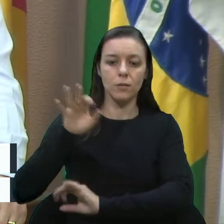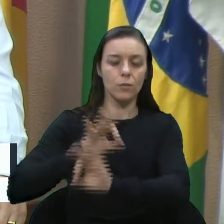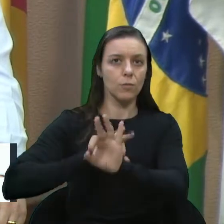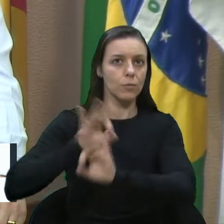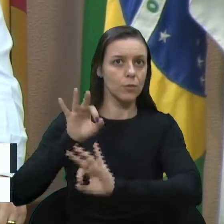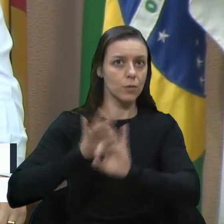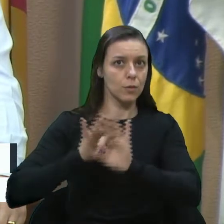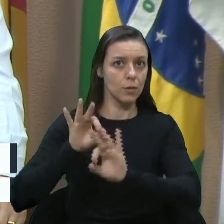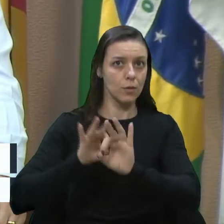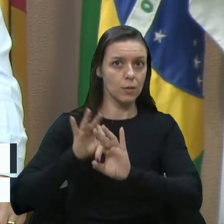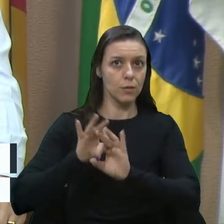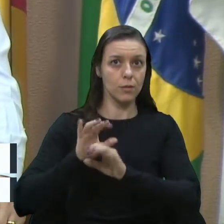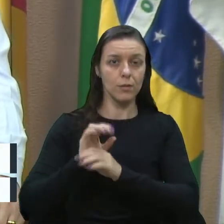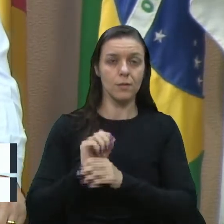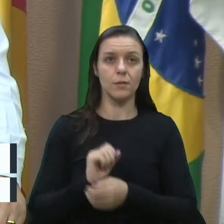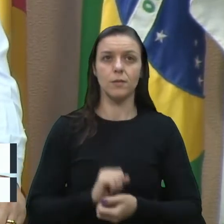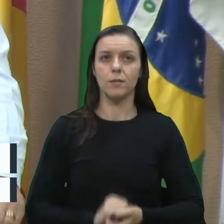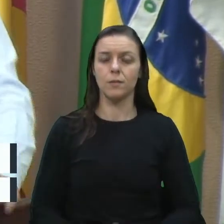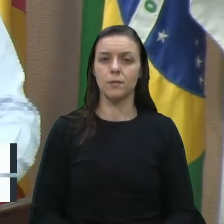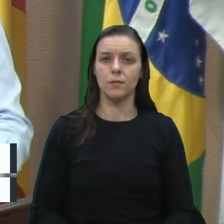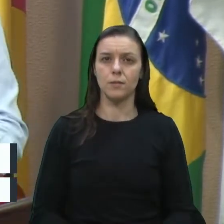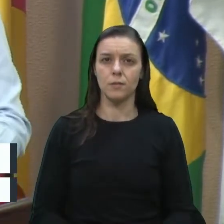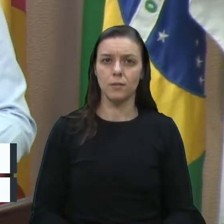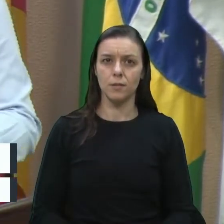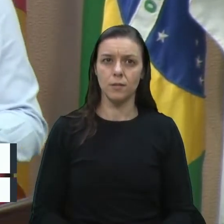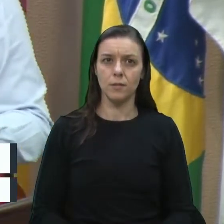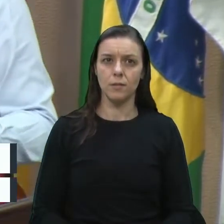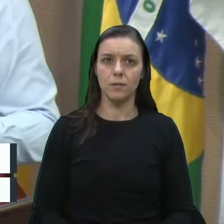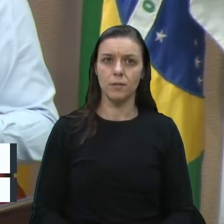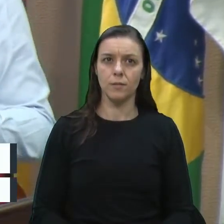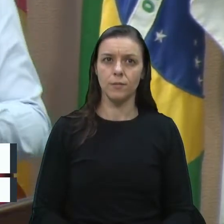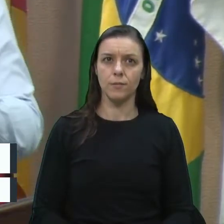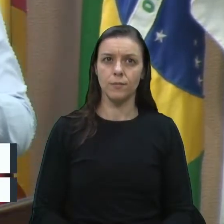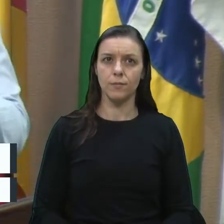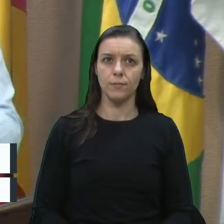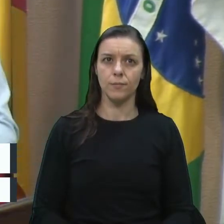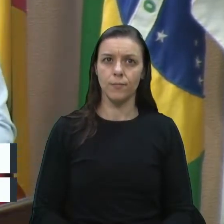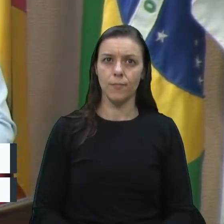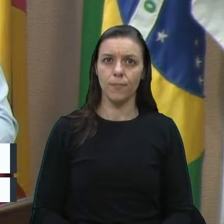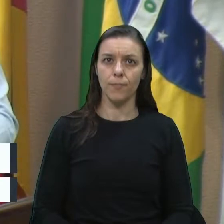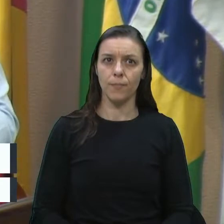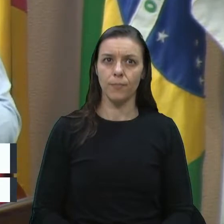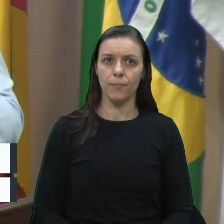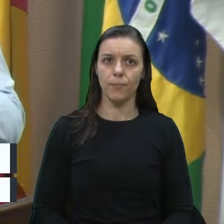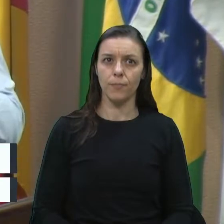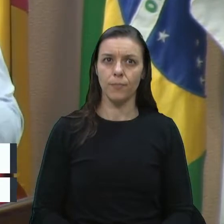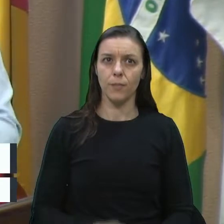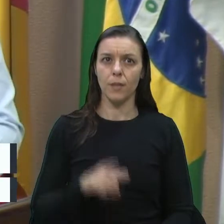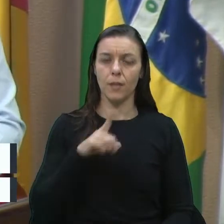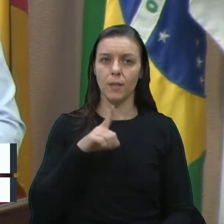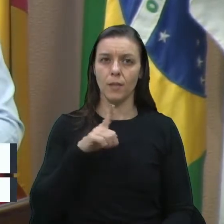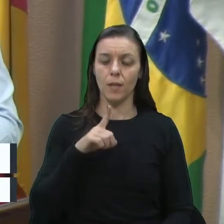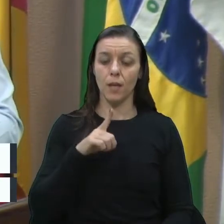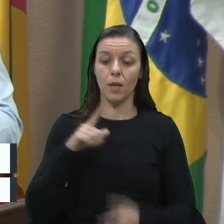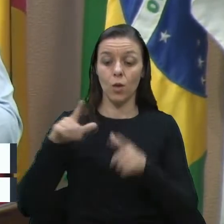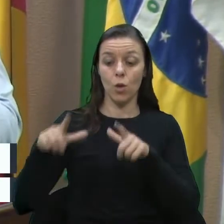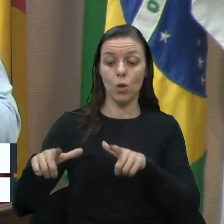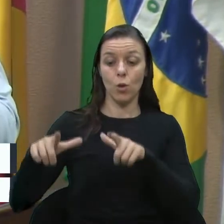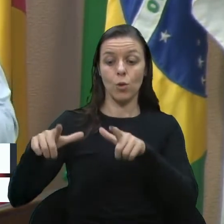projetos, para que possam decifrar